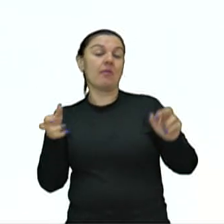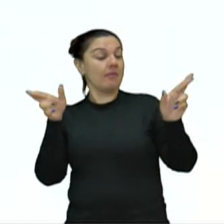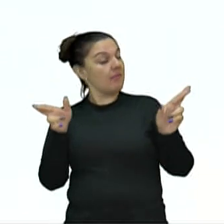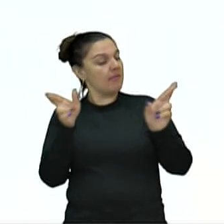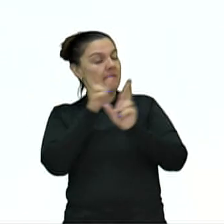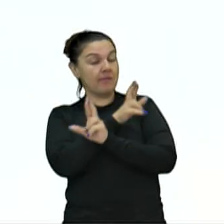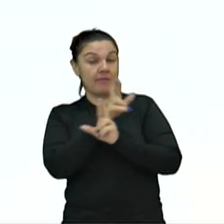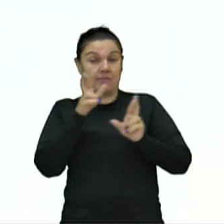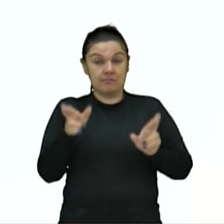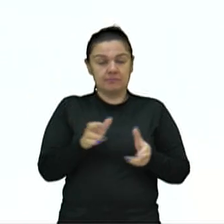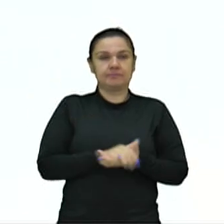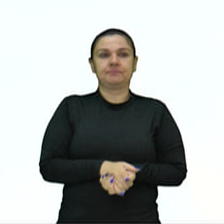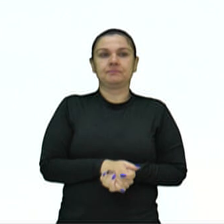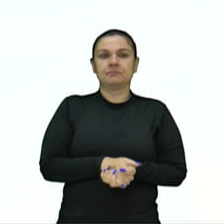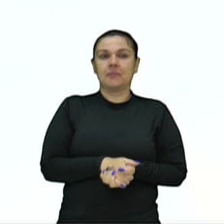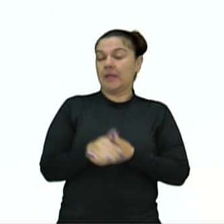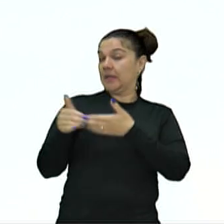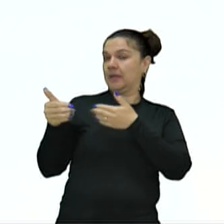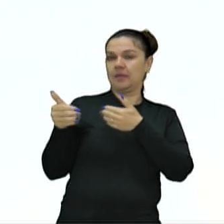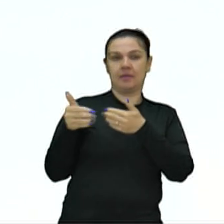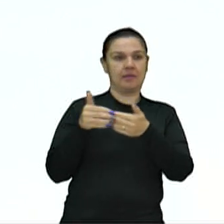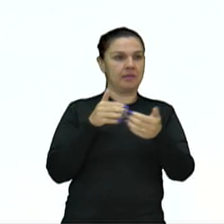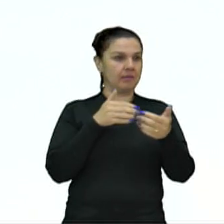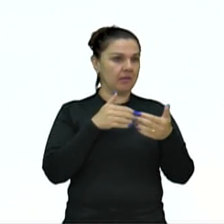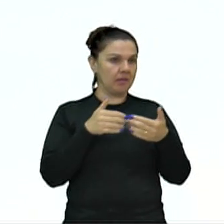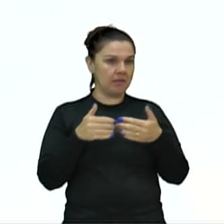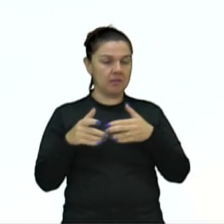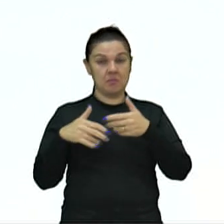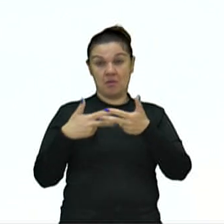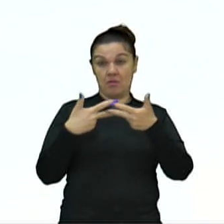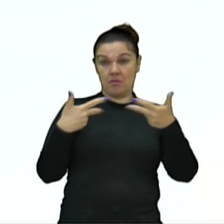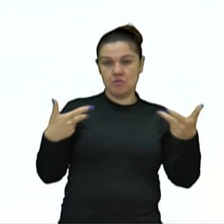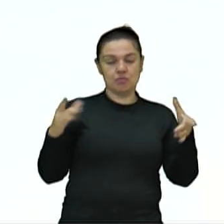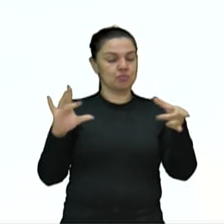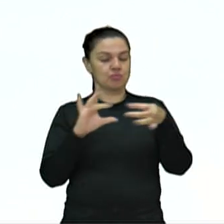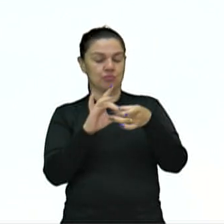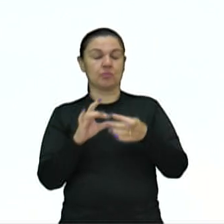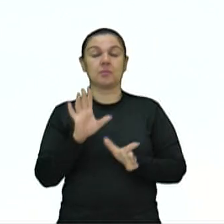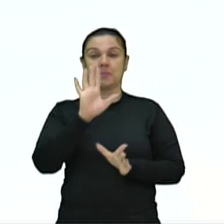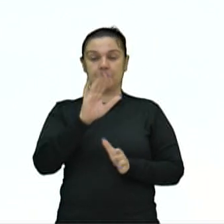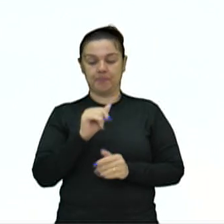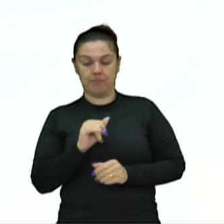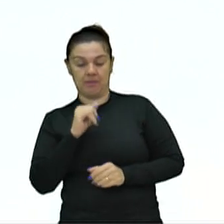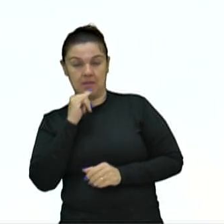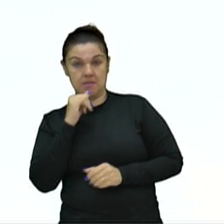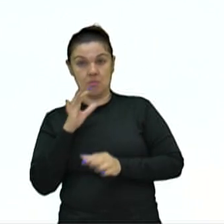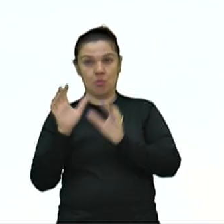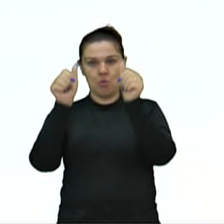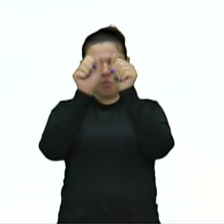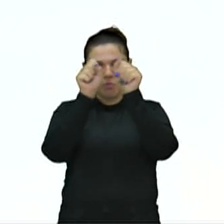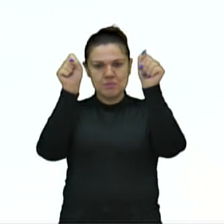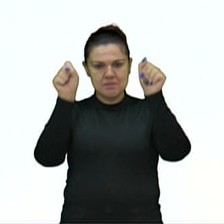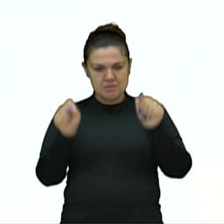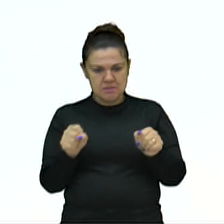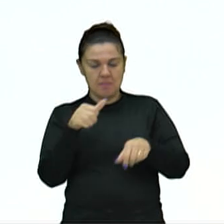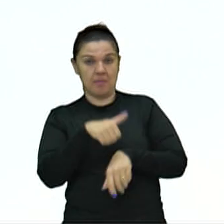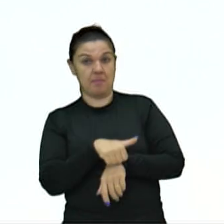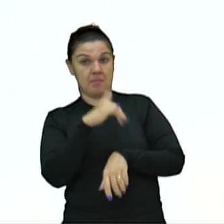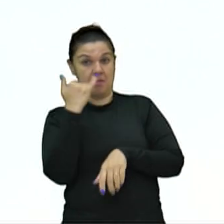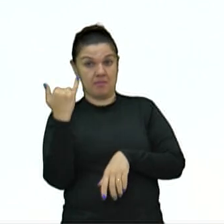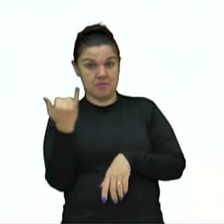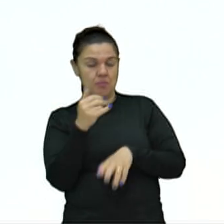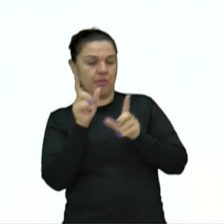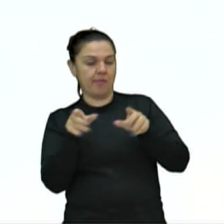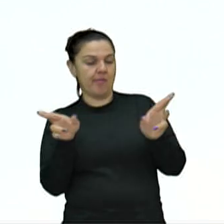relações que independem dos elementos que coligam. Então, no sistema, o que é mais importante são